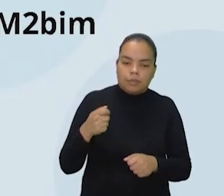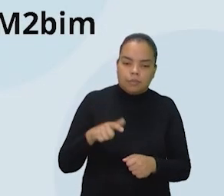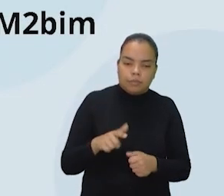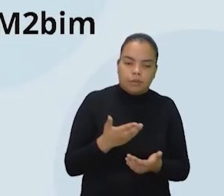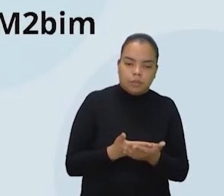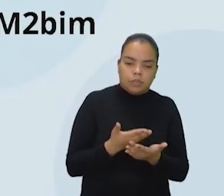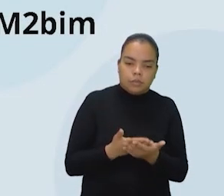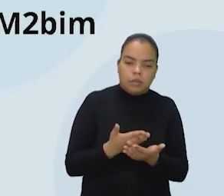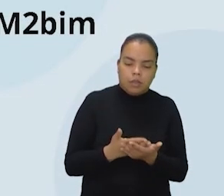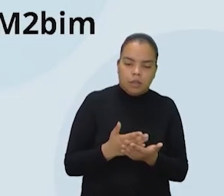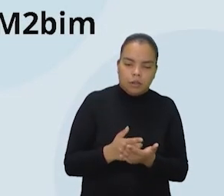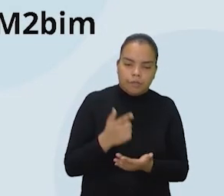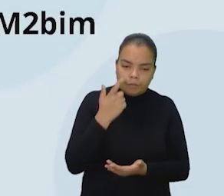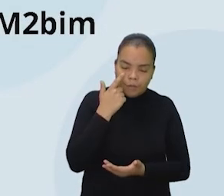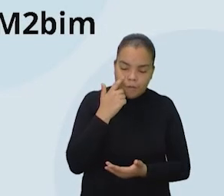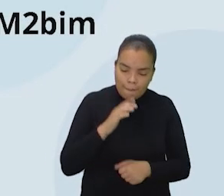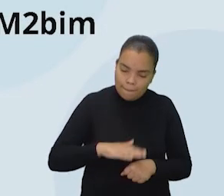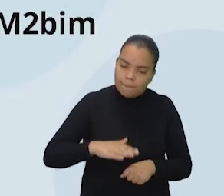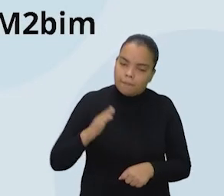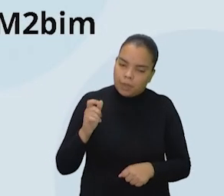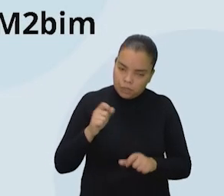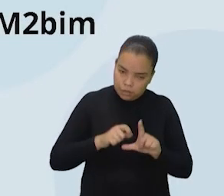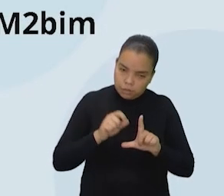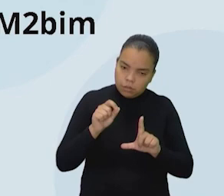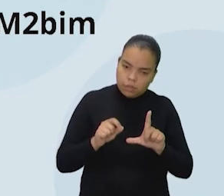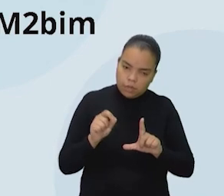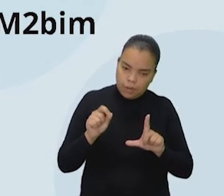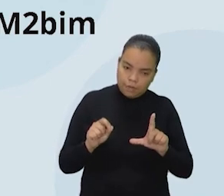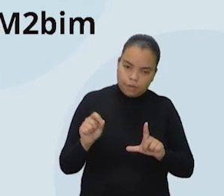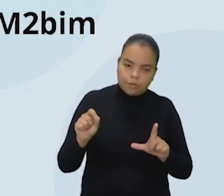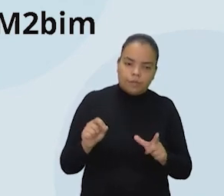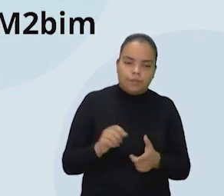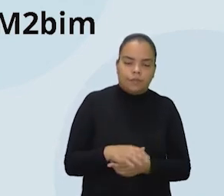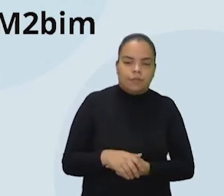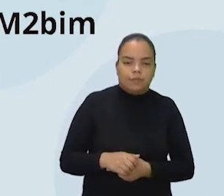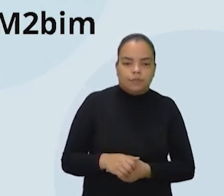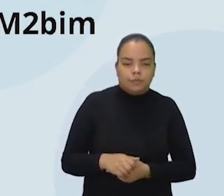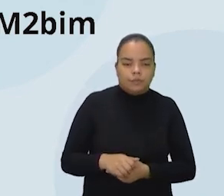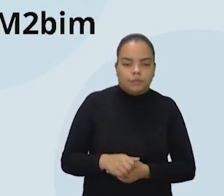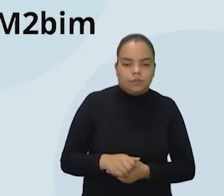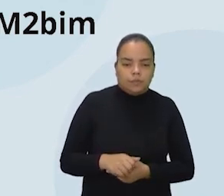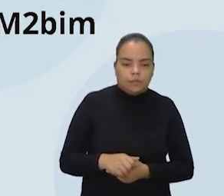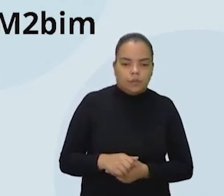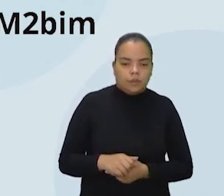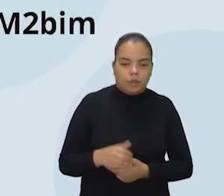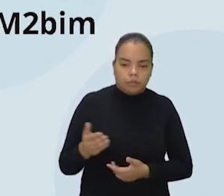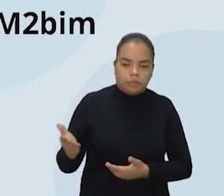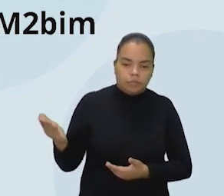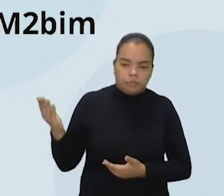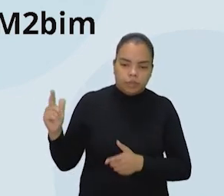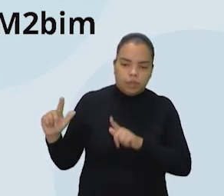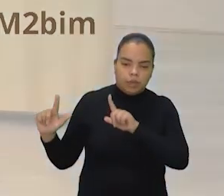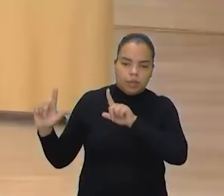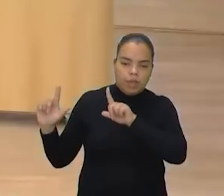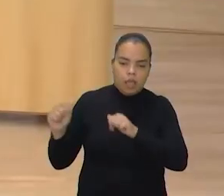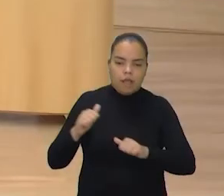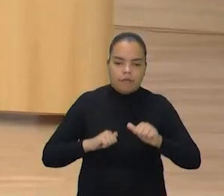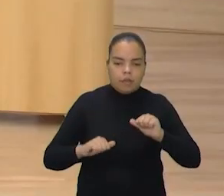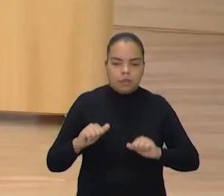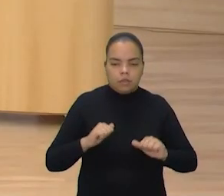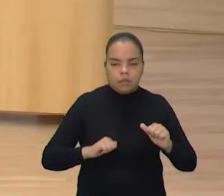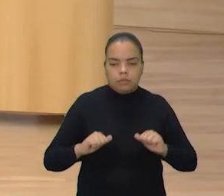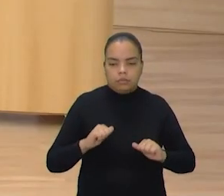que para fenômenos naturais. Aí o QR Code para vocês na telinha, para vocês fazerem a